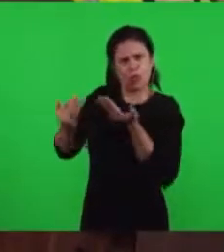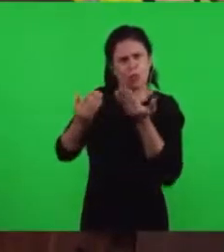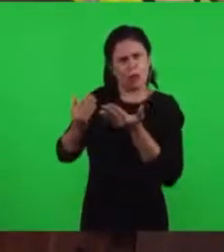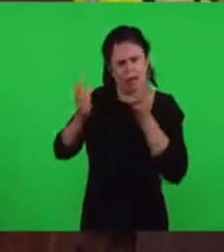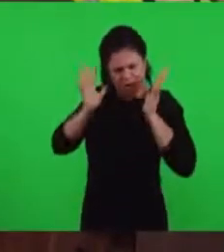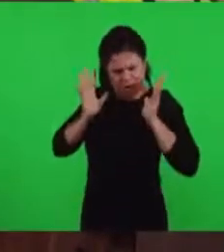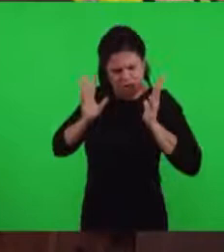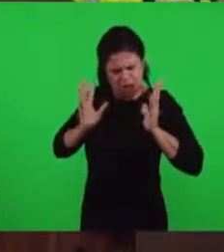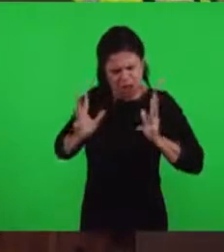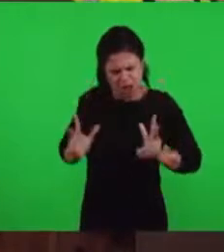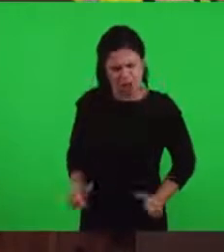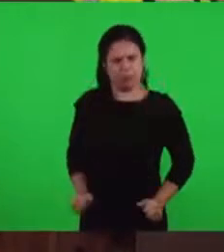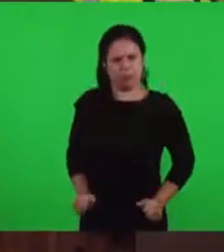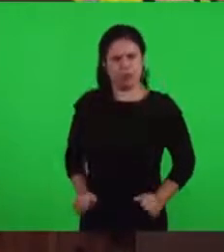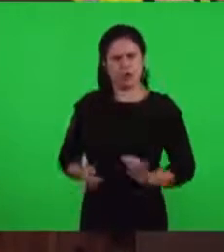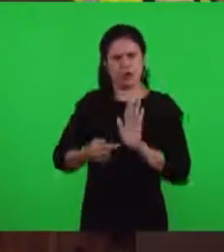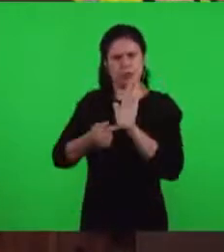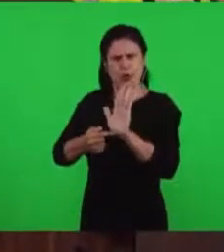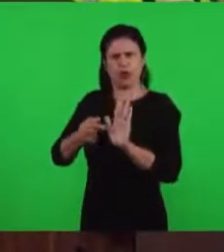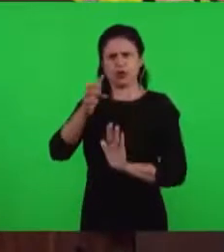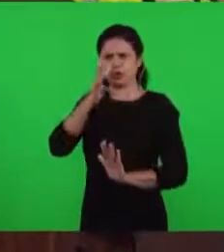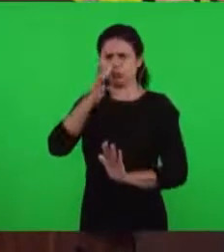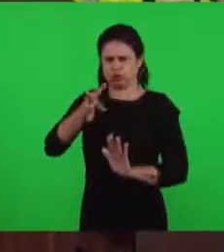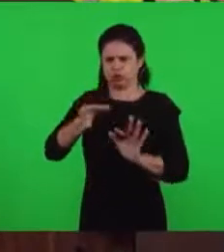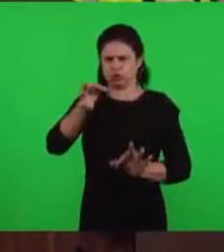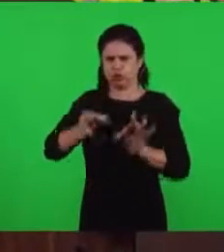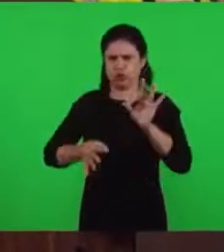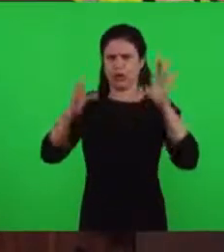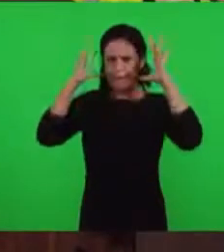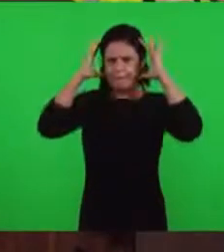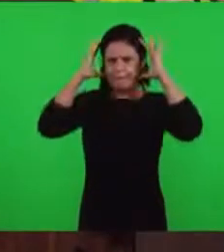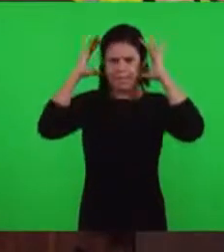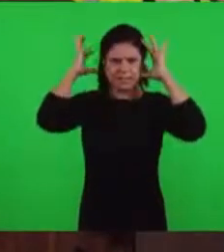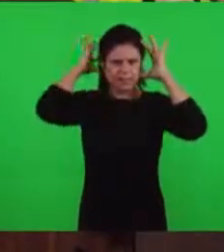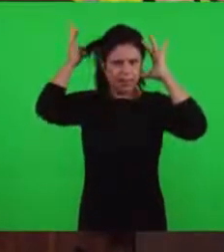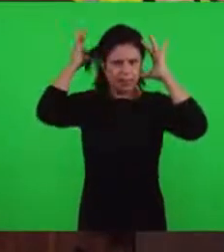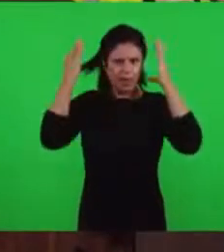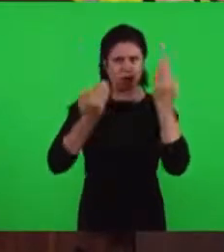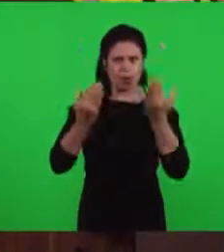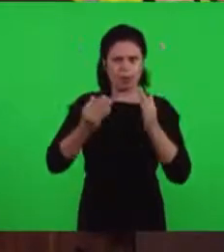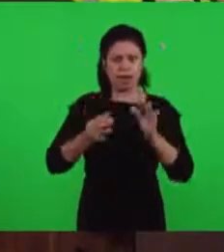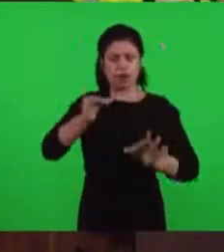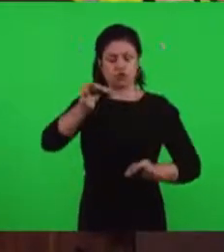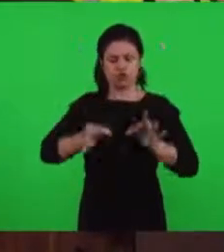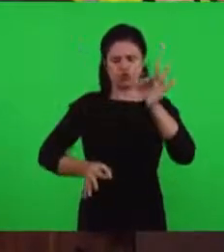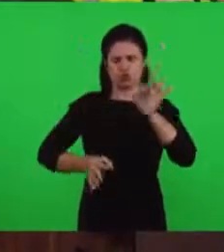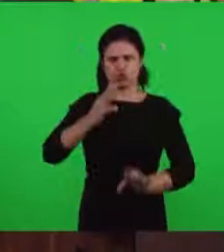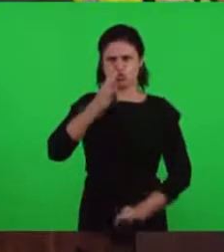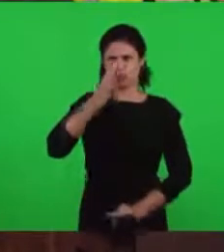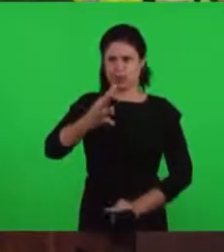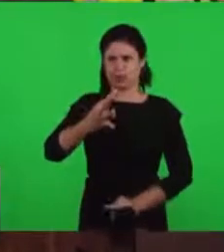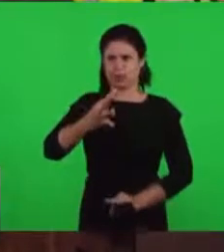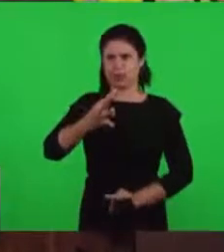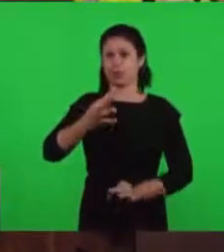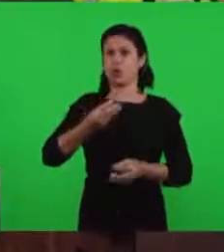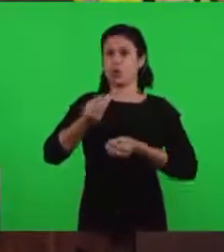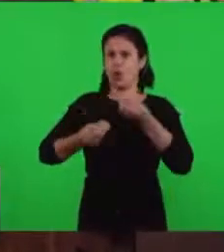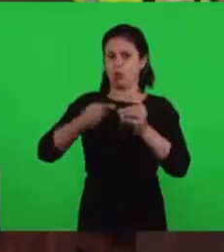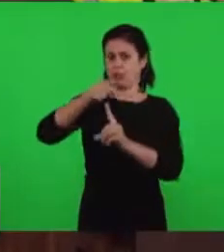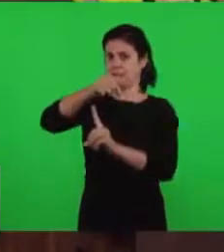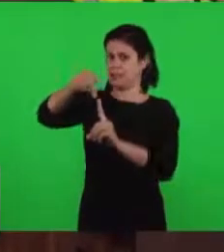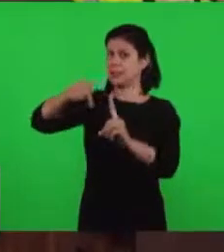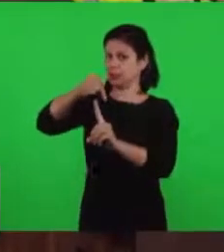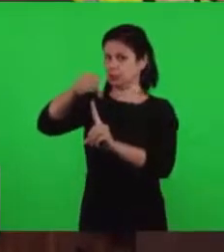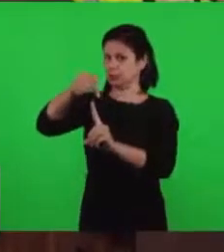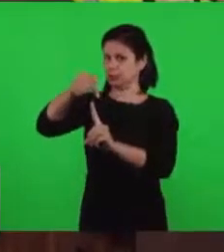desrespeito a julgamento cabeça e cabeça do os julgamentos santos tanto para a